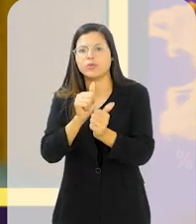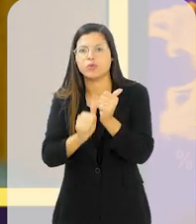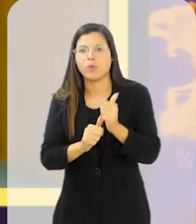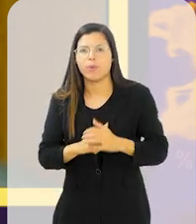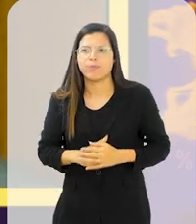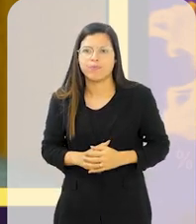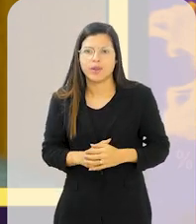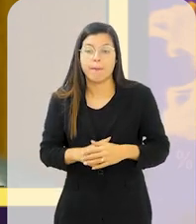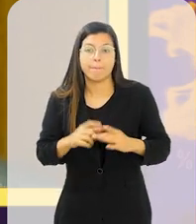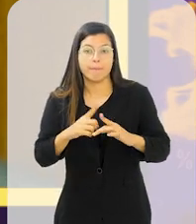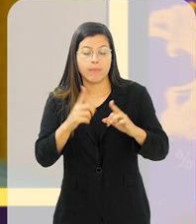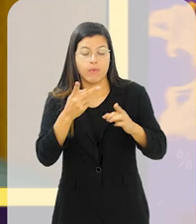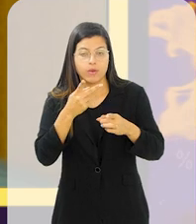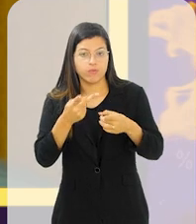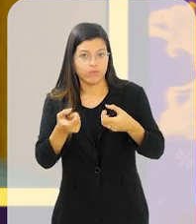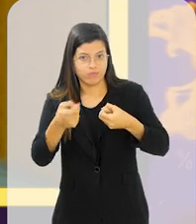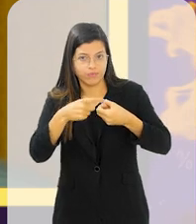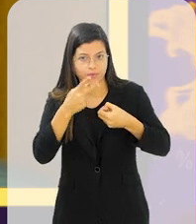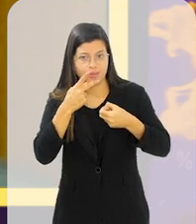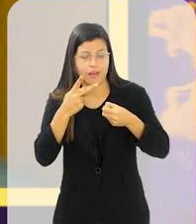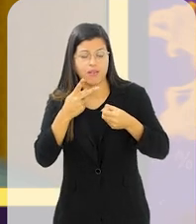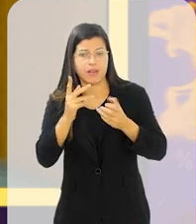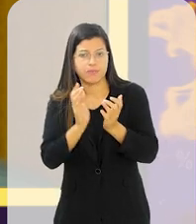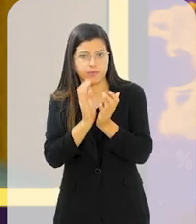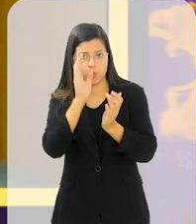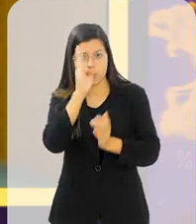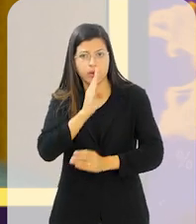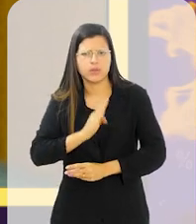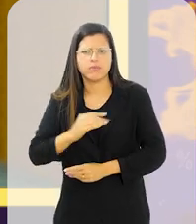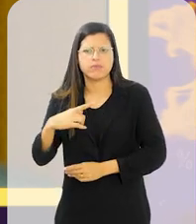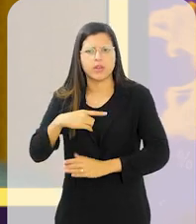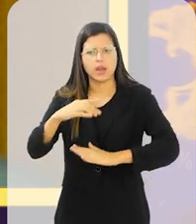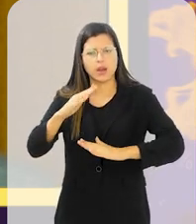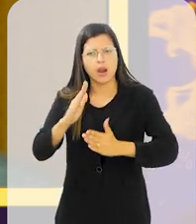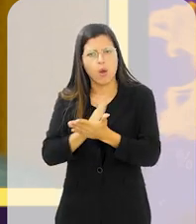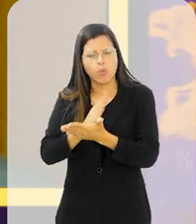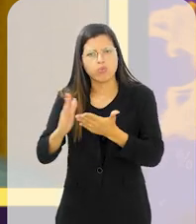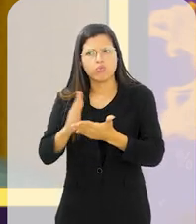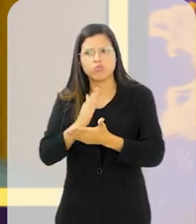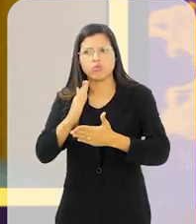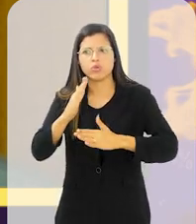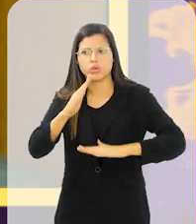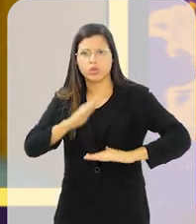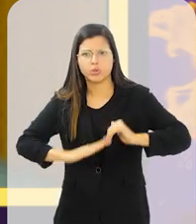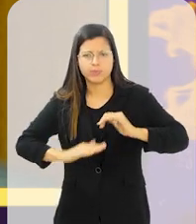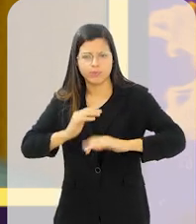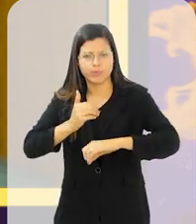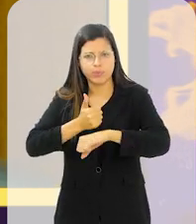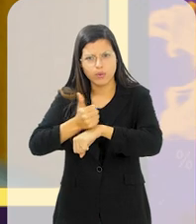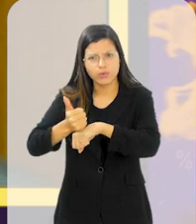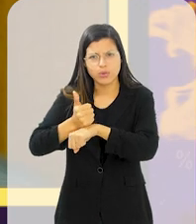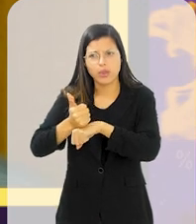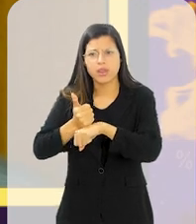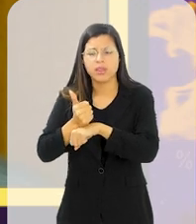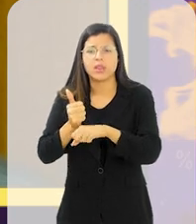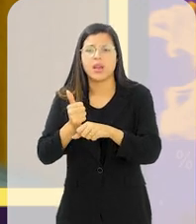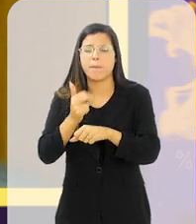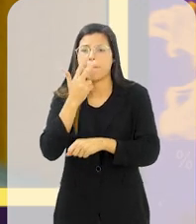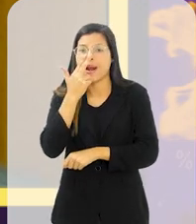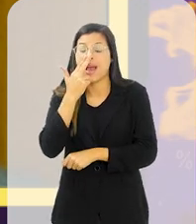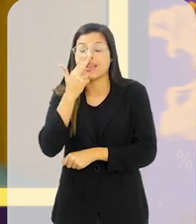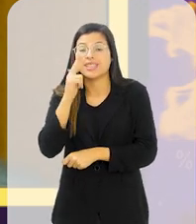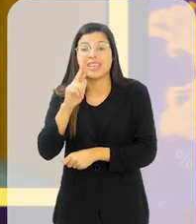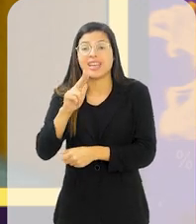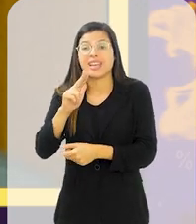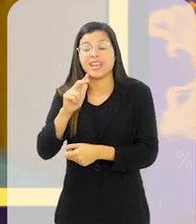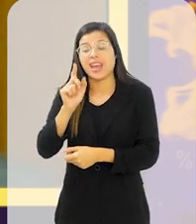falar sobre a seleção, acho que nós temos, sim, alguns jogadores que claramente chegam numa condição muito mais de obrigação do que de